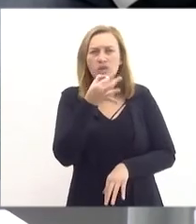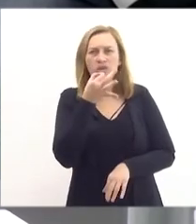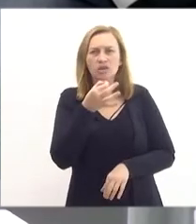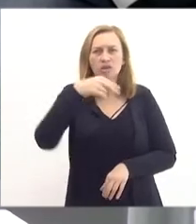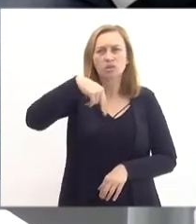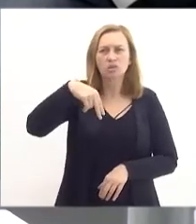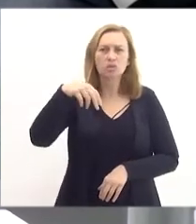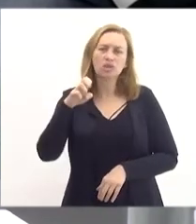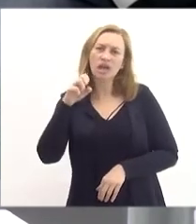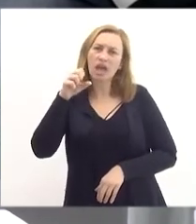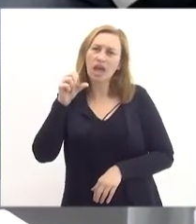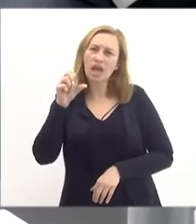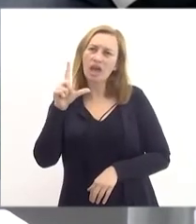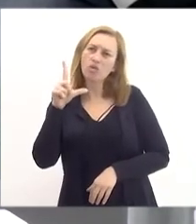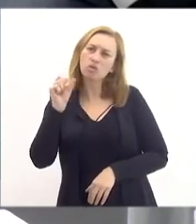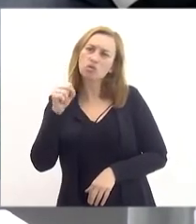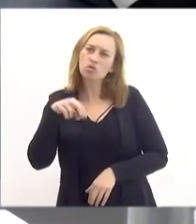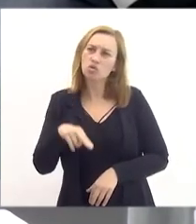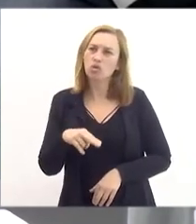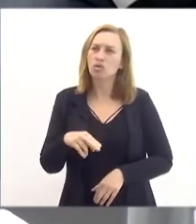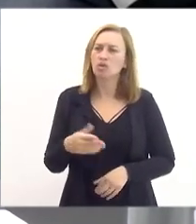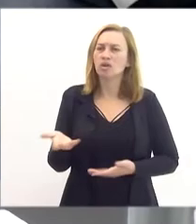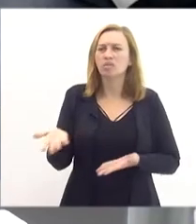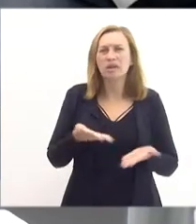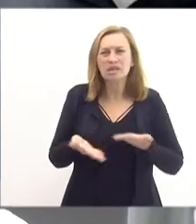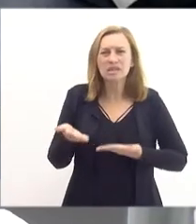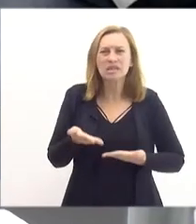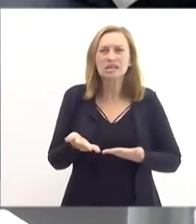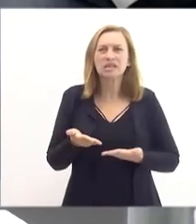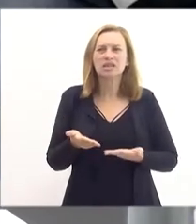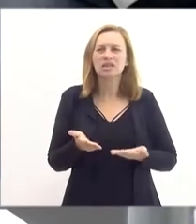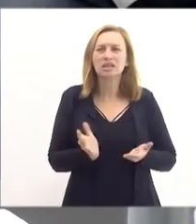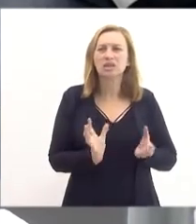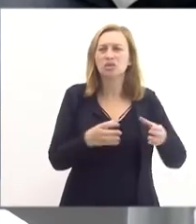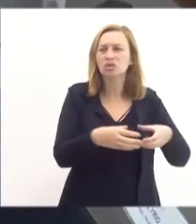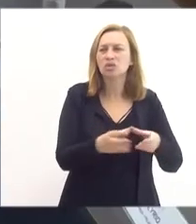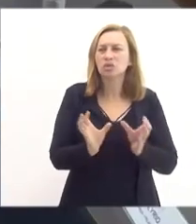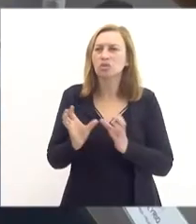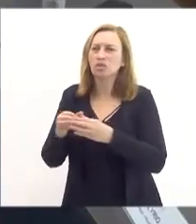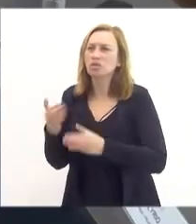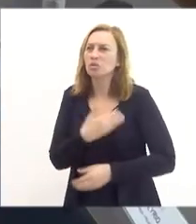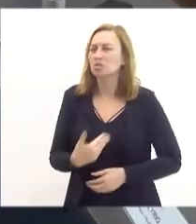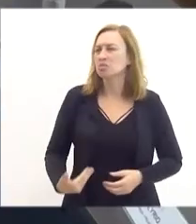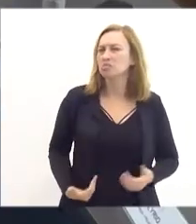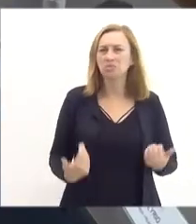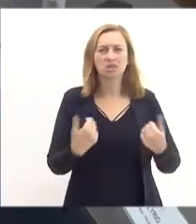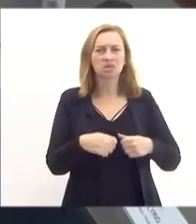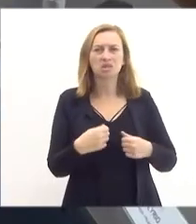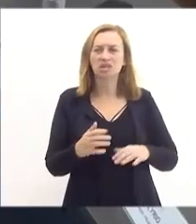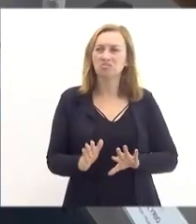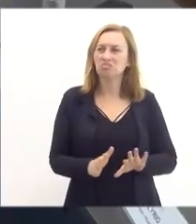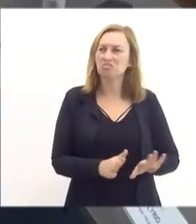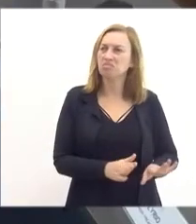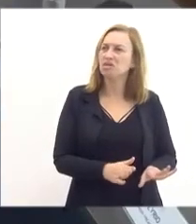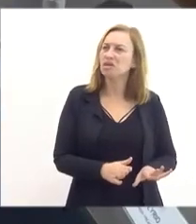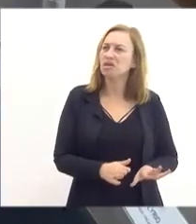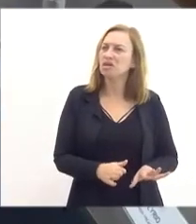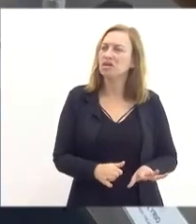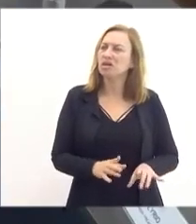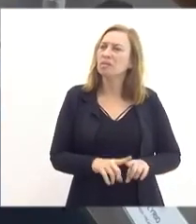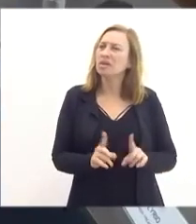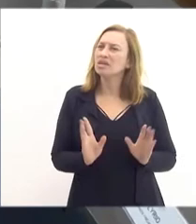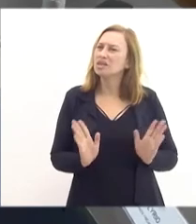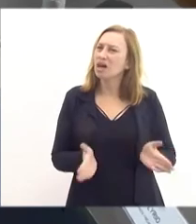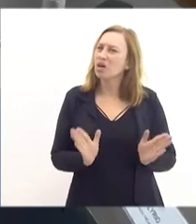Rocha com relação a quando a parceria se der entre entes públicos, não há de que se falar em rentabilidade nesse caso. Mas aí